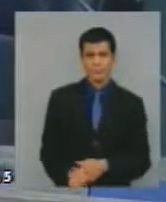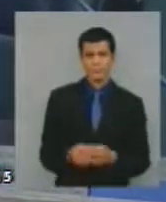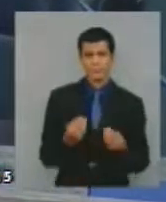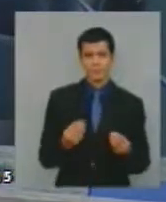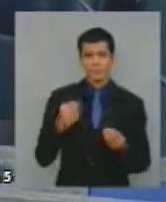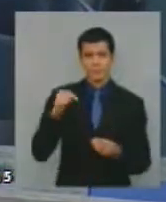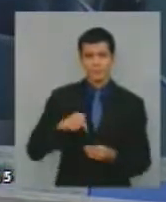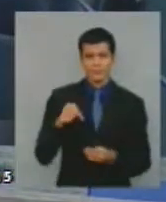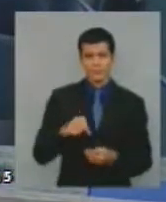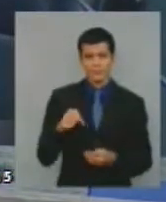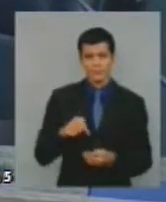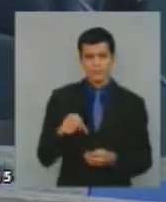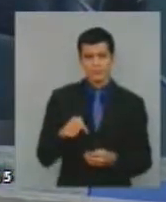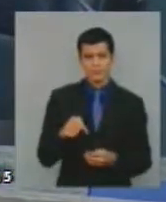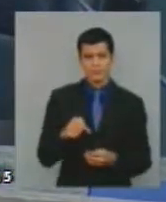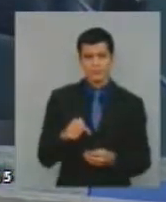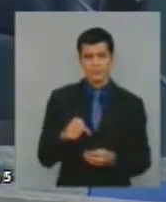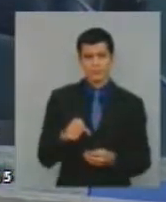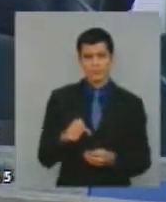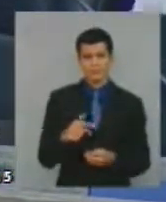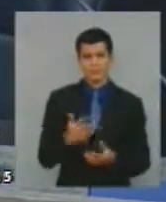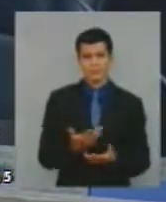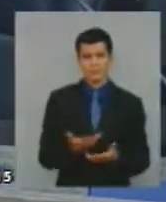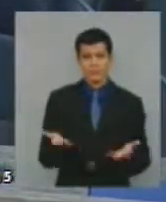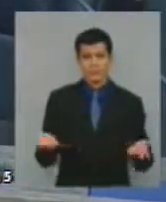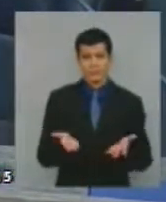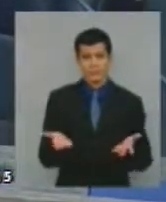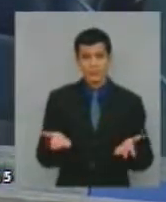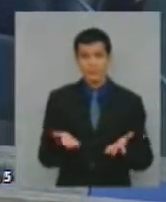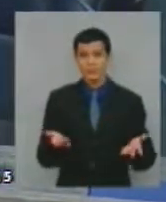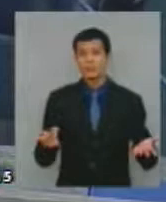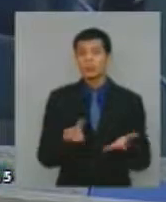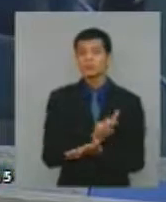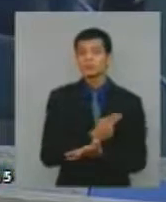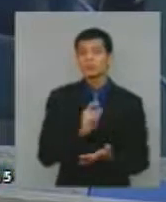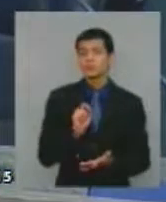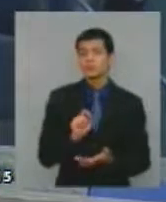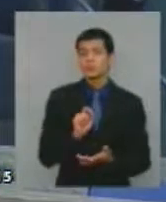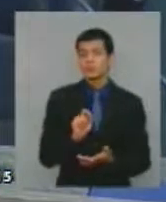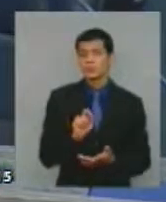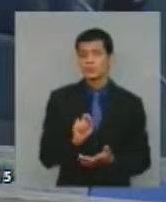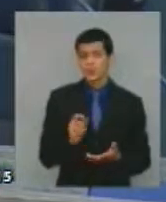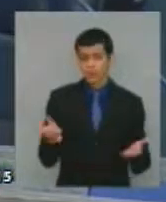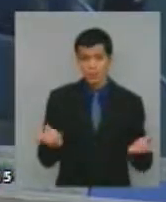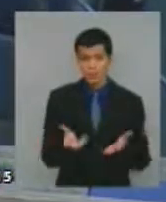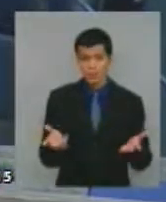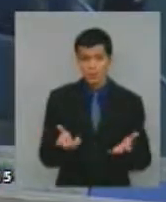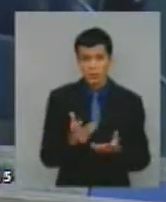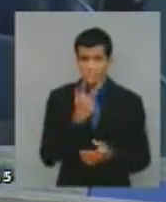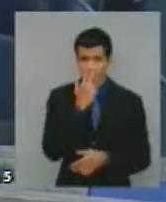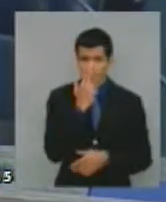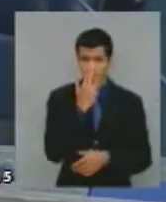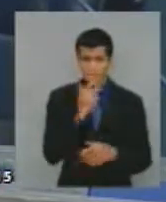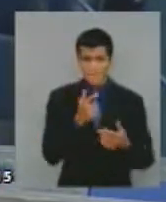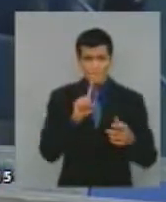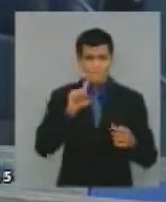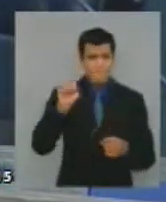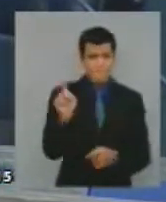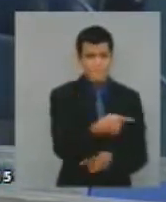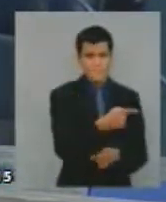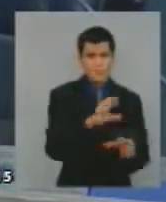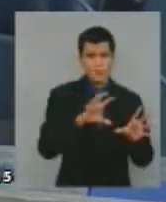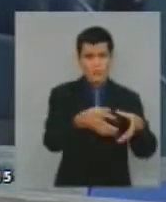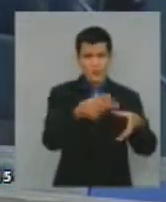da América. 9 por 1.000. Certo? E aí, o que aconteceu aqui agora, hoje? Nós estamos agora com 9 por 1.000, ou seja,